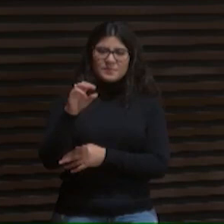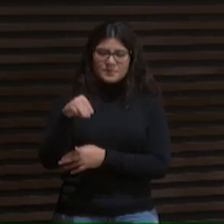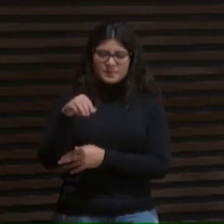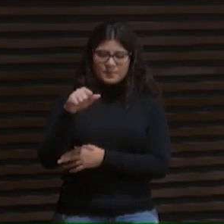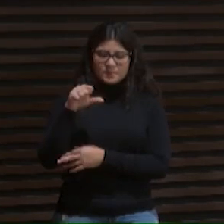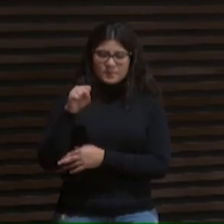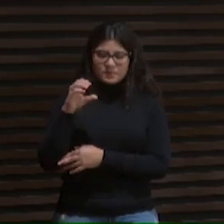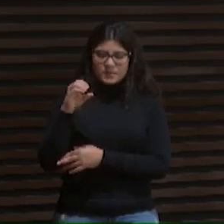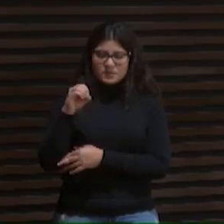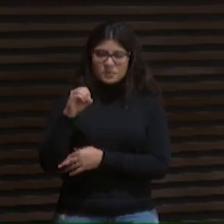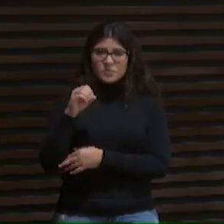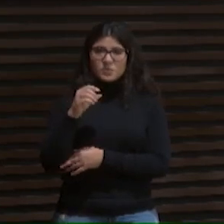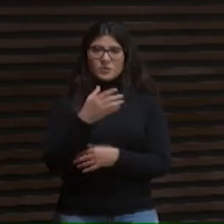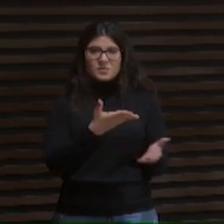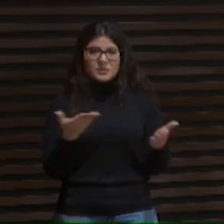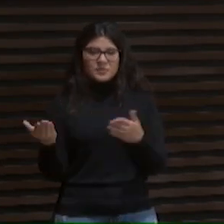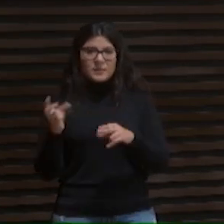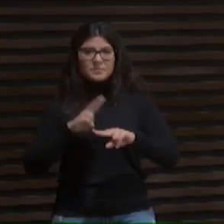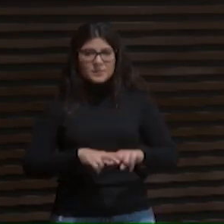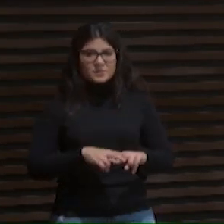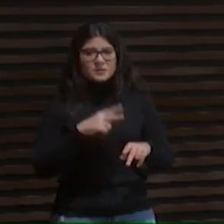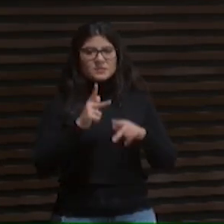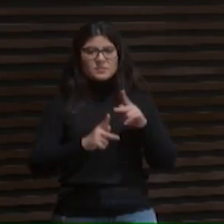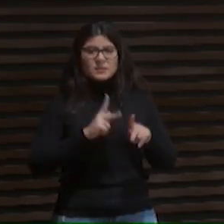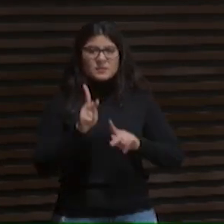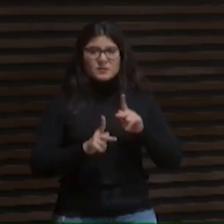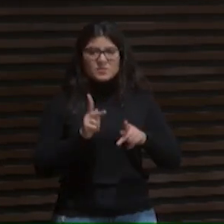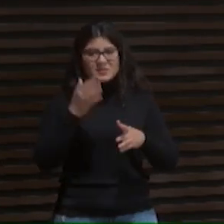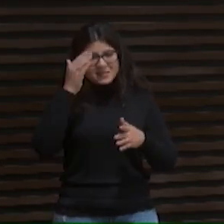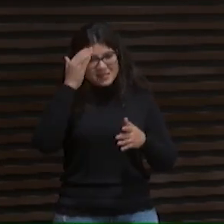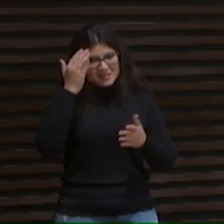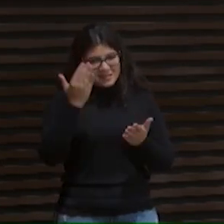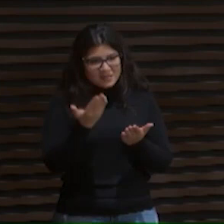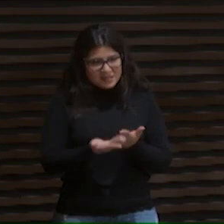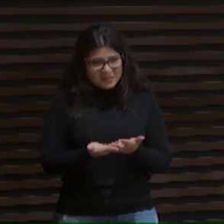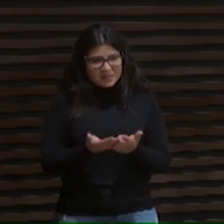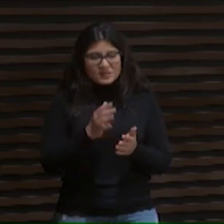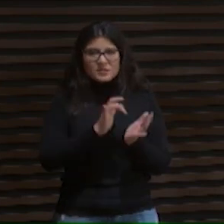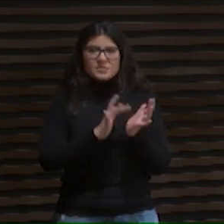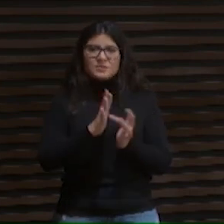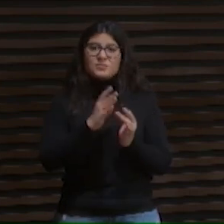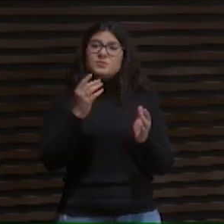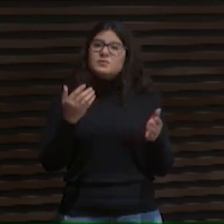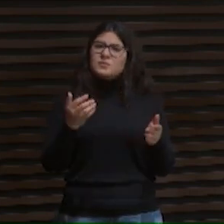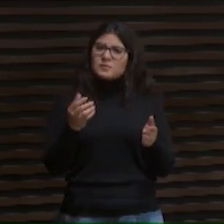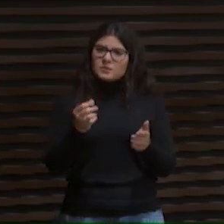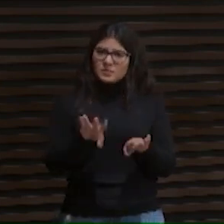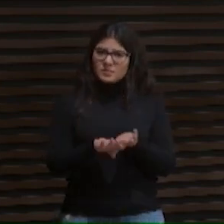levar presos aqueles que eram do caminho, que eram do Jesus, inclusive os discípulos se